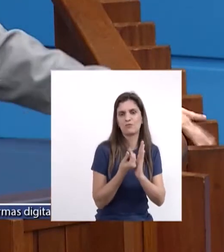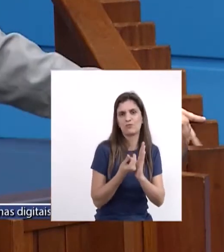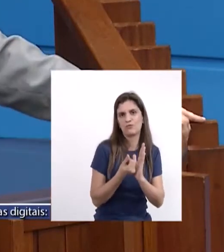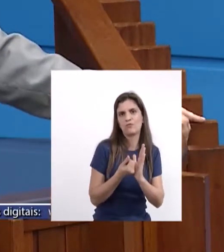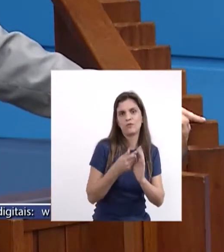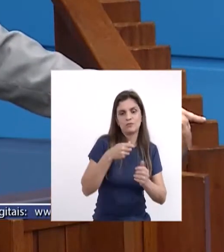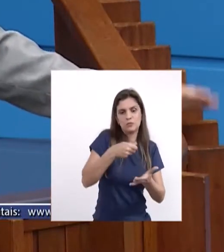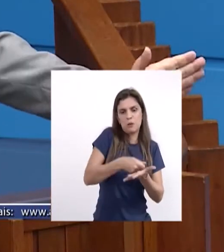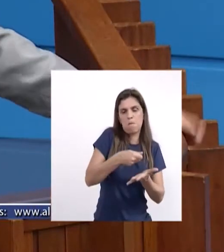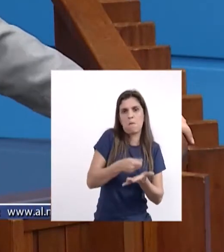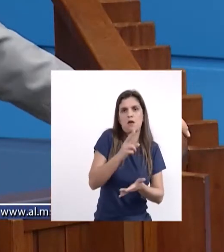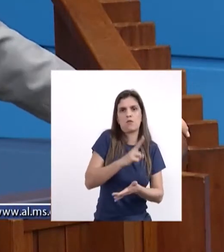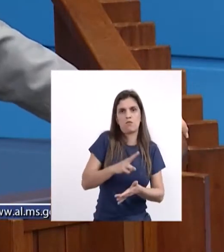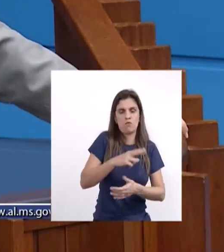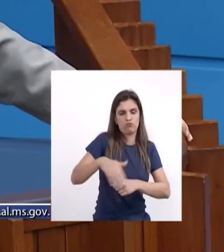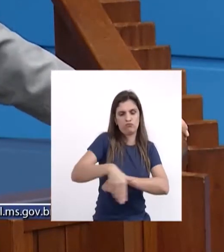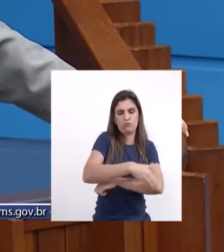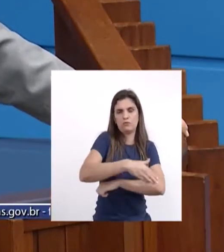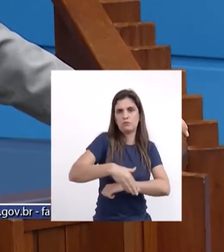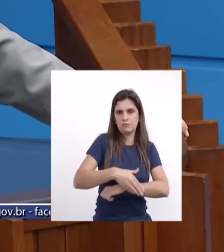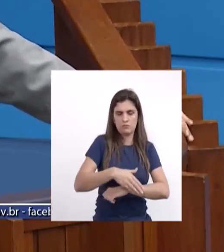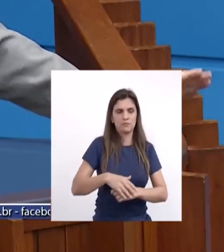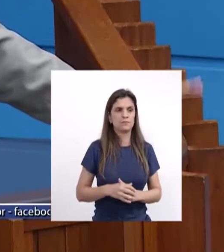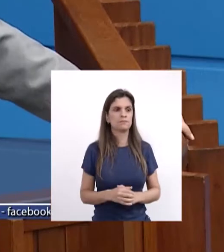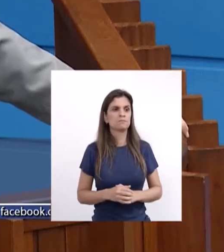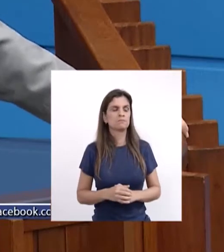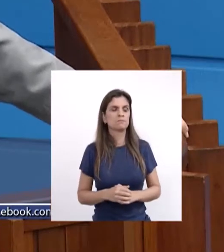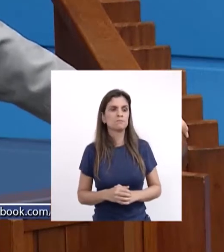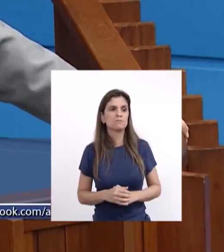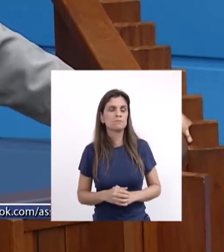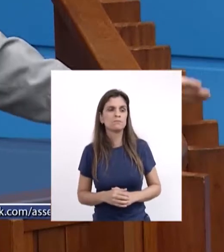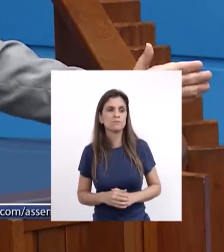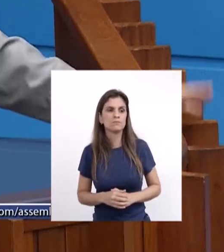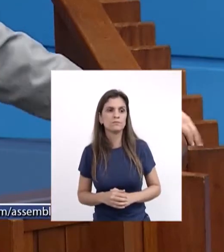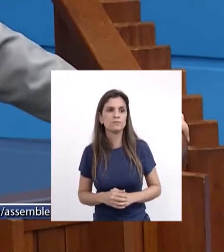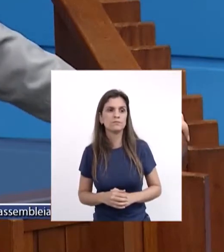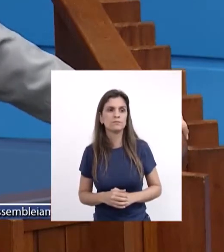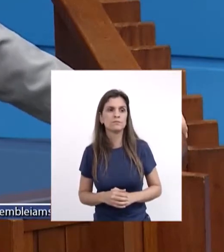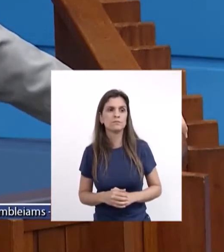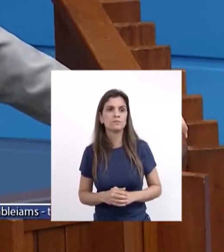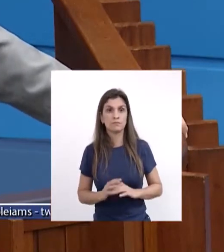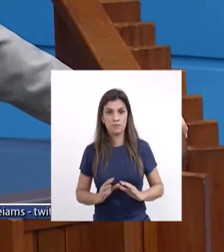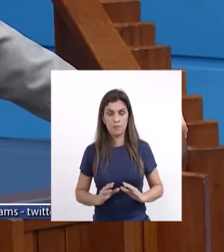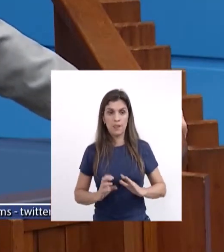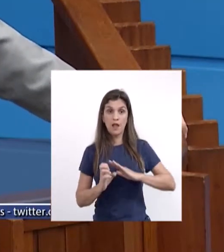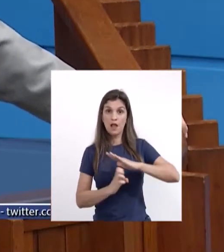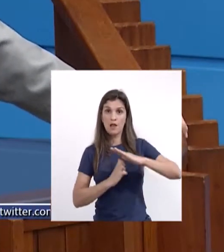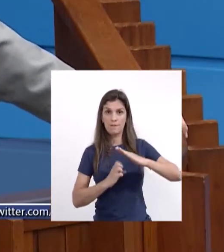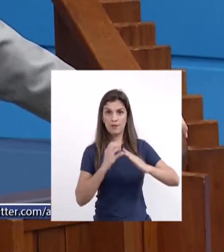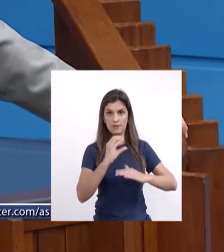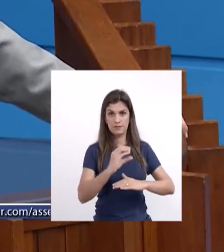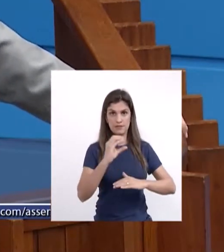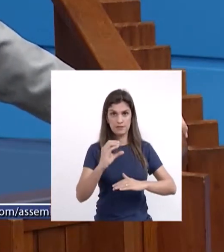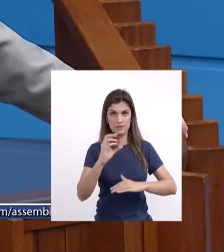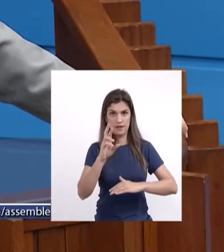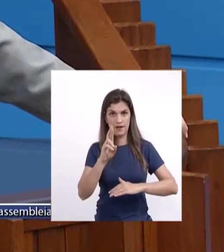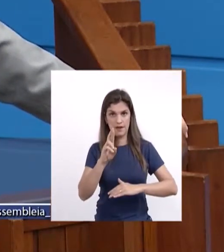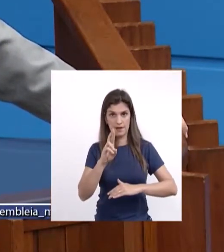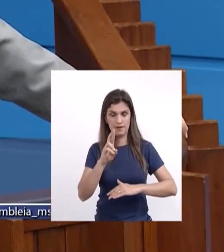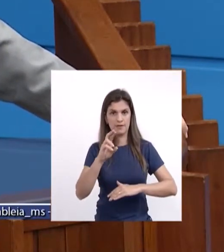do pedágio. Celebramos aqui a CCR MS